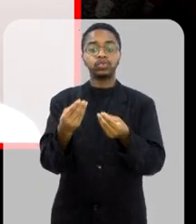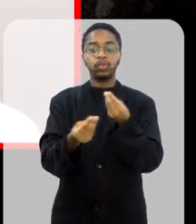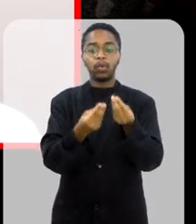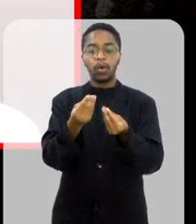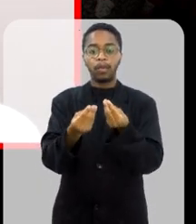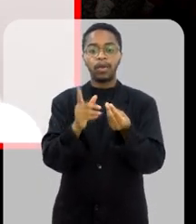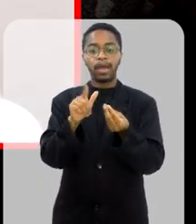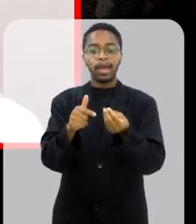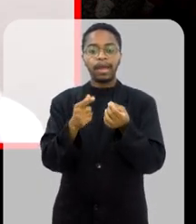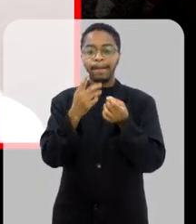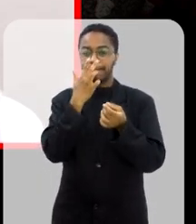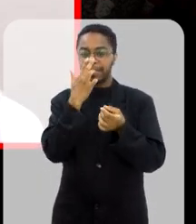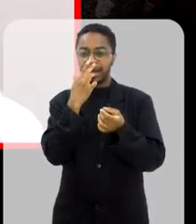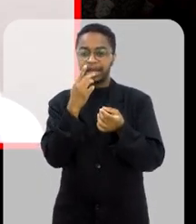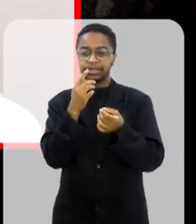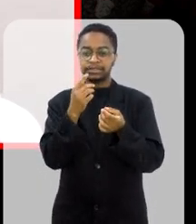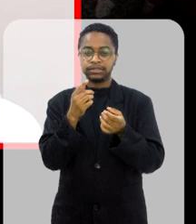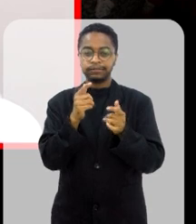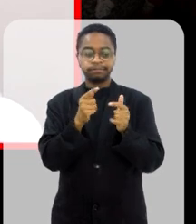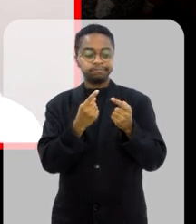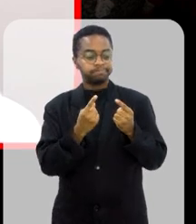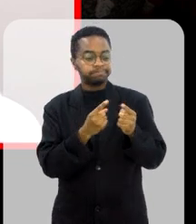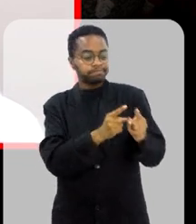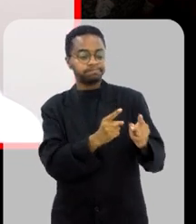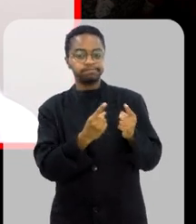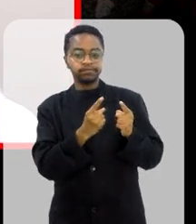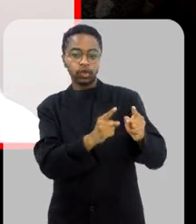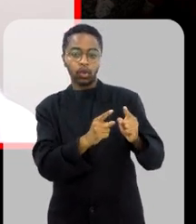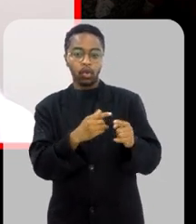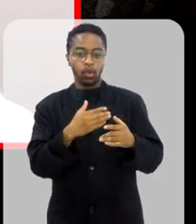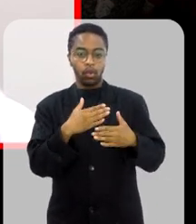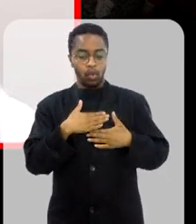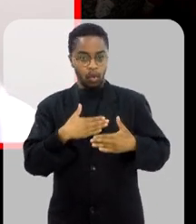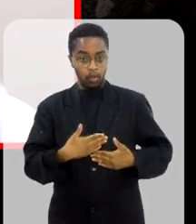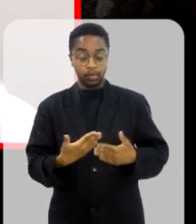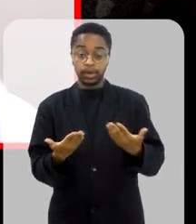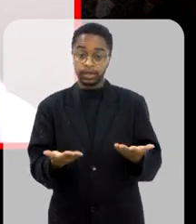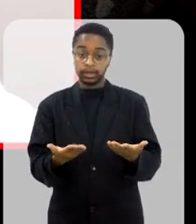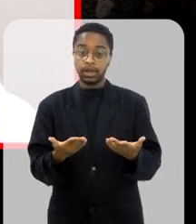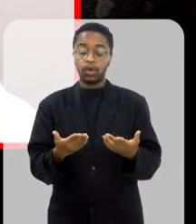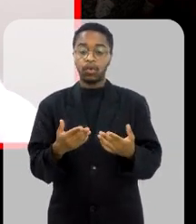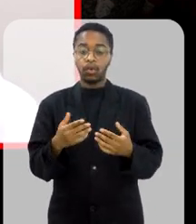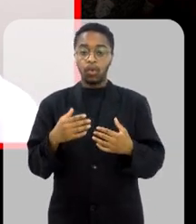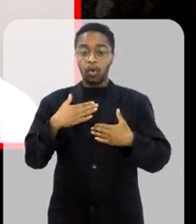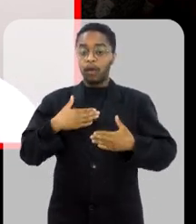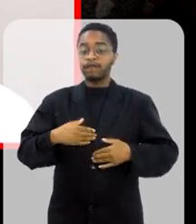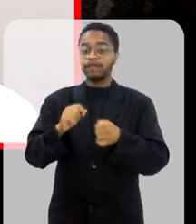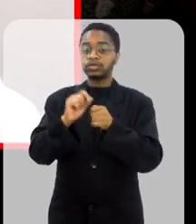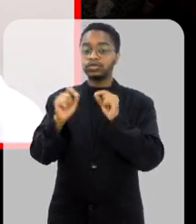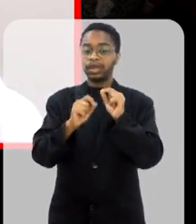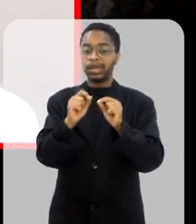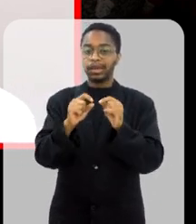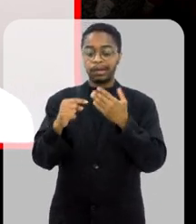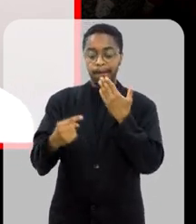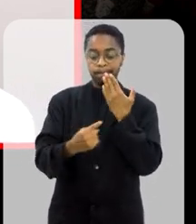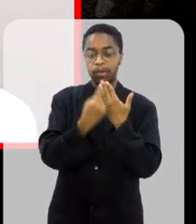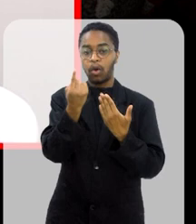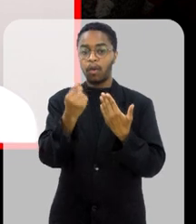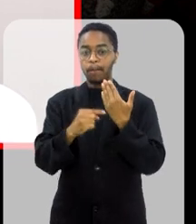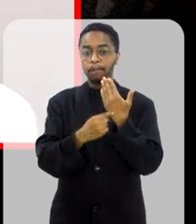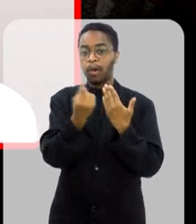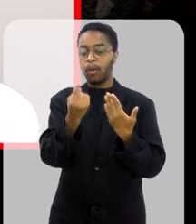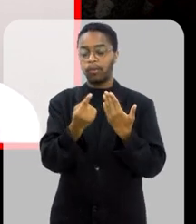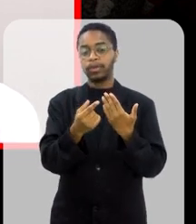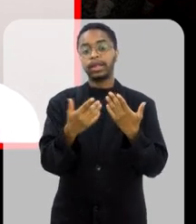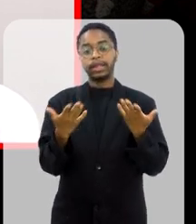age como antígeno, uma substância estranha. O que acontece com o organismo? O organismo ele faz o anticorpo, que é uma doença autoimune, quer dizer,